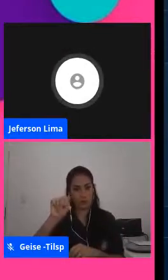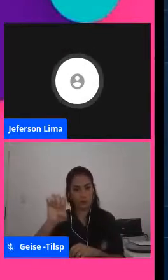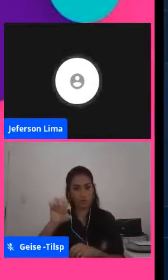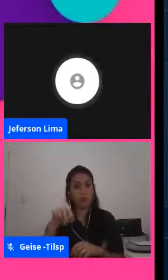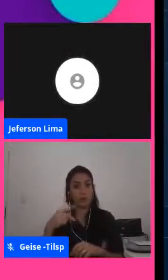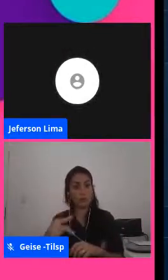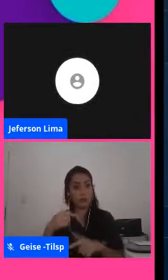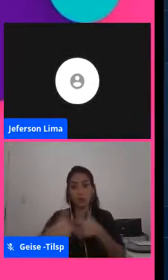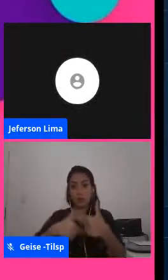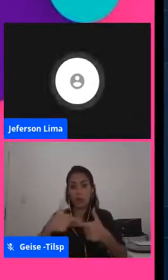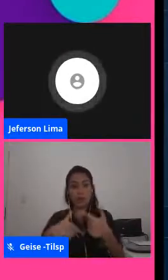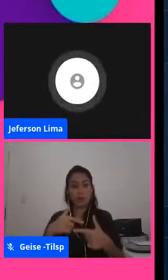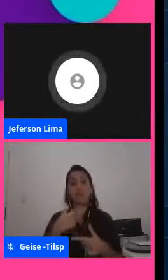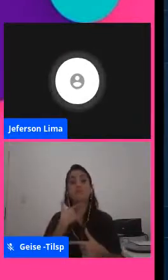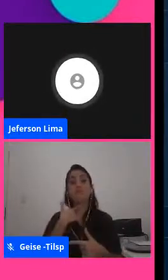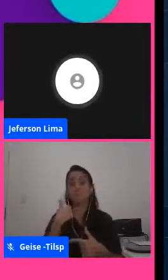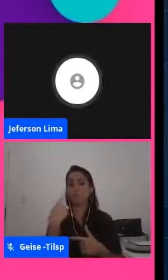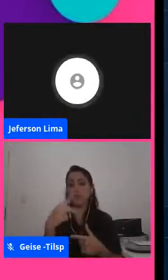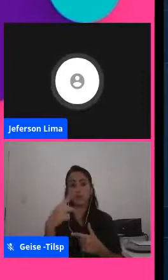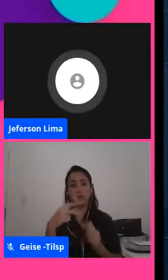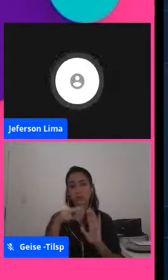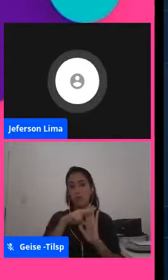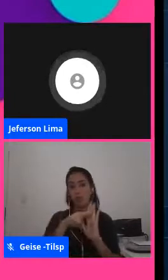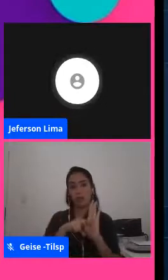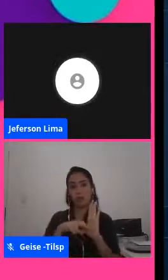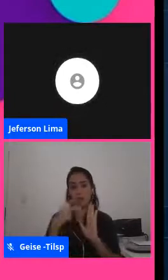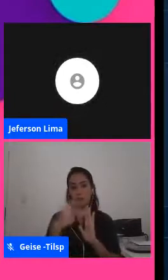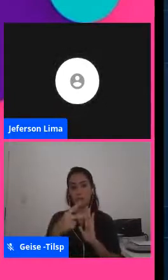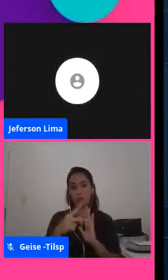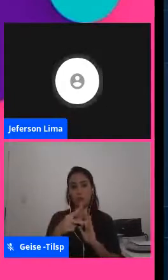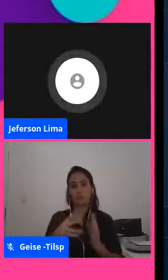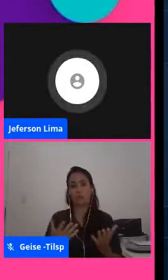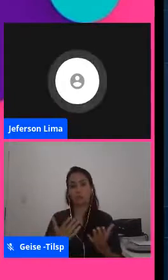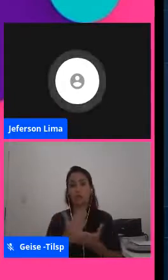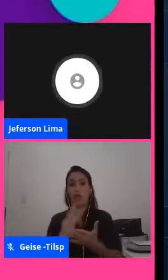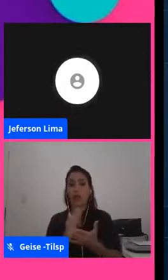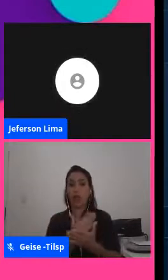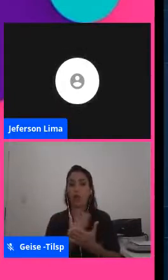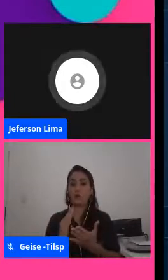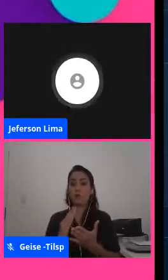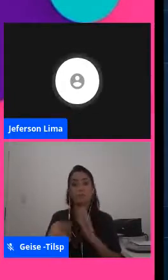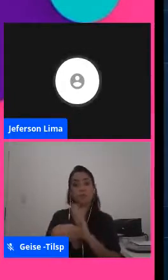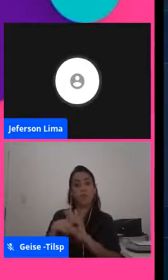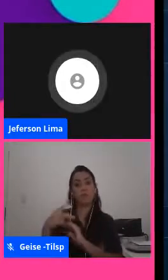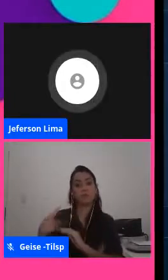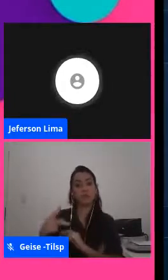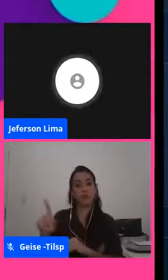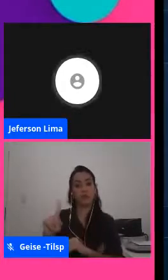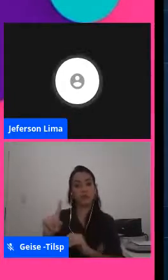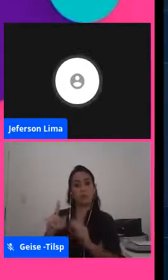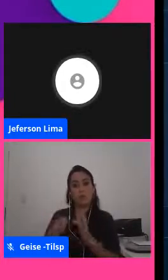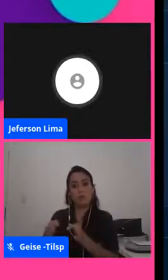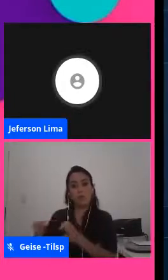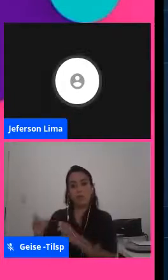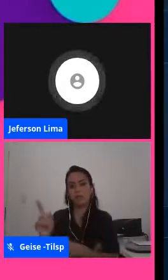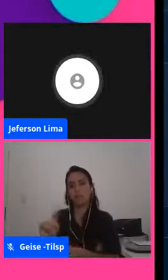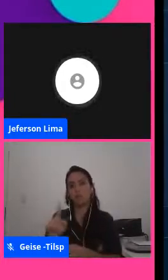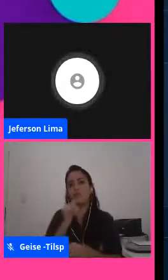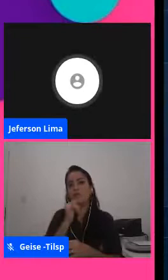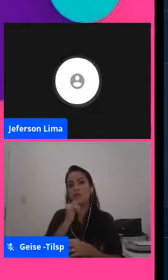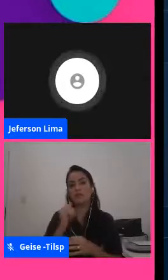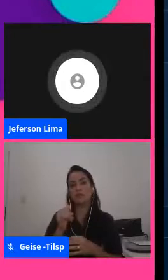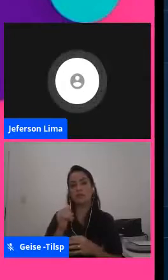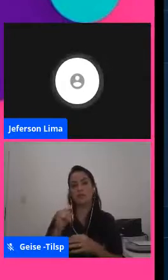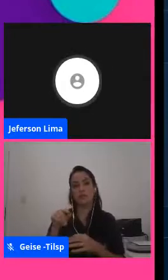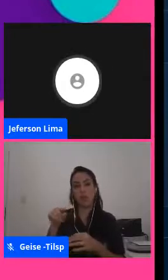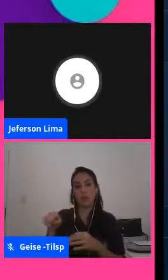comportamentos que o Firebase não nos dá por padrão. Qual é um deles? Ele não está configurado para quando receber uma mensagem do meu